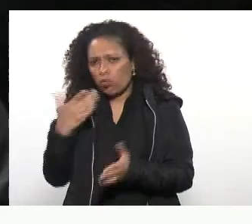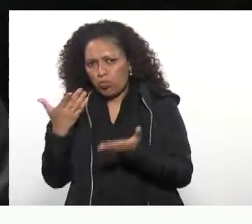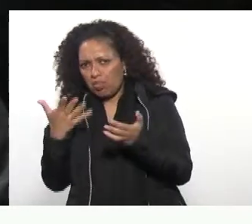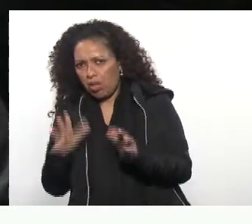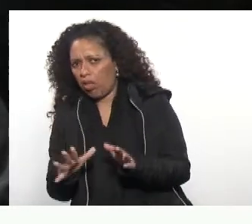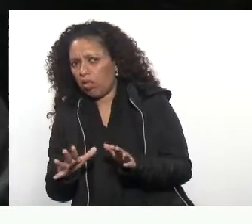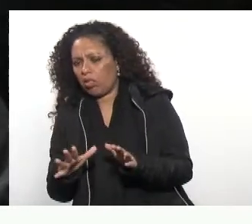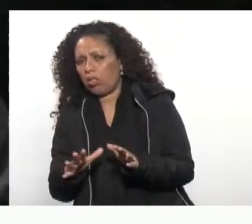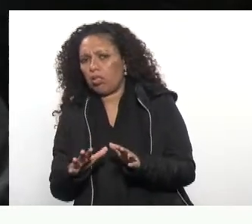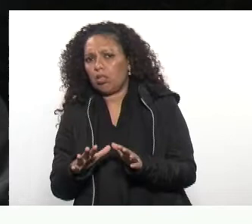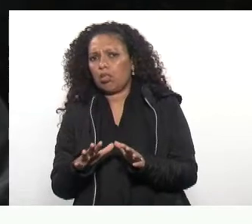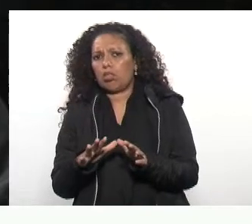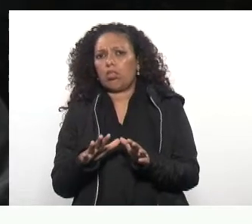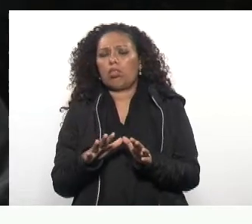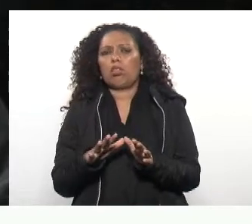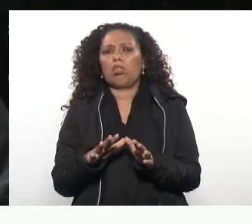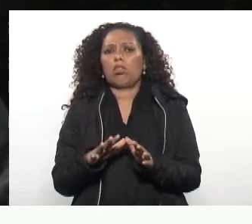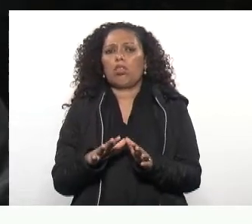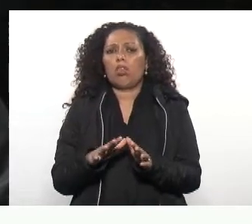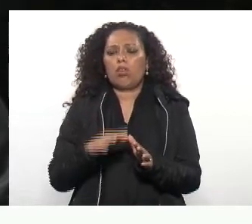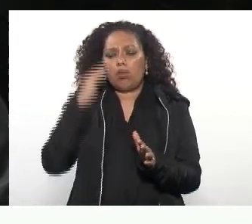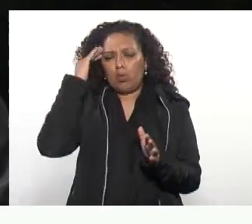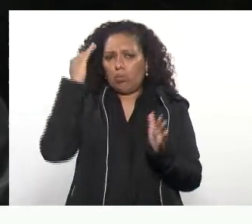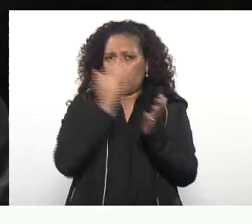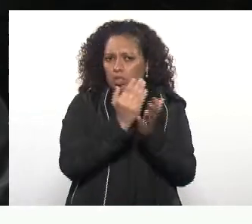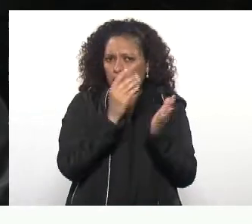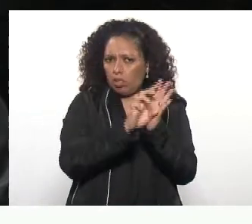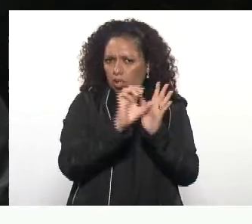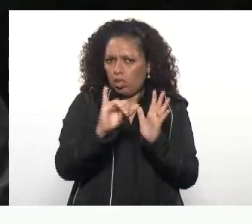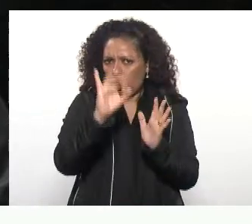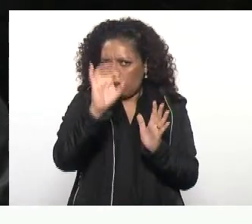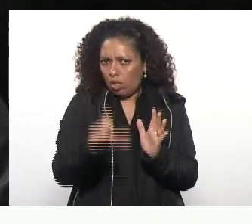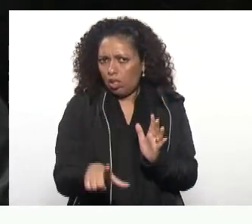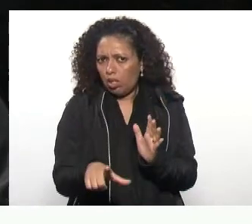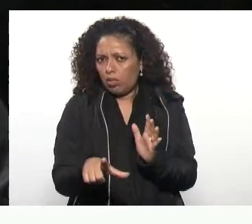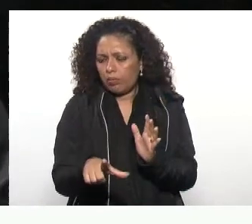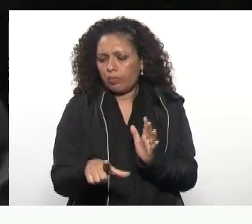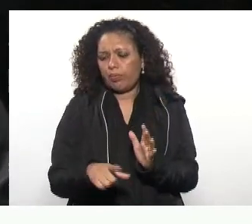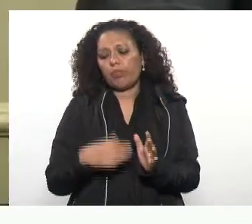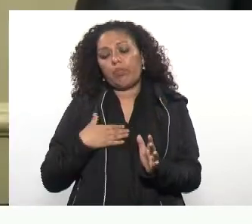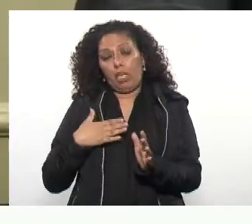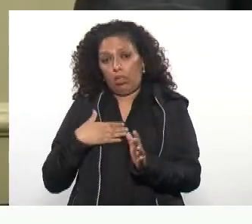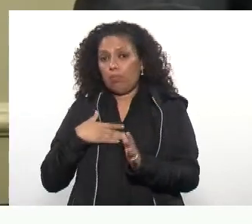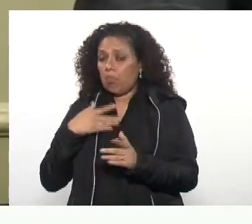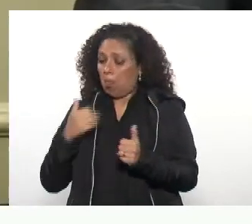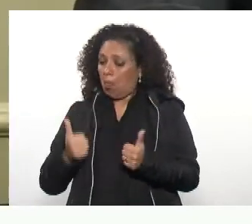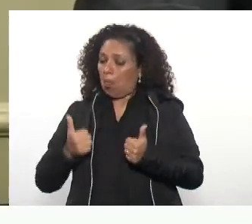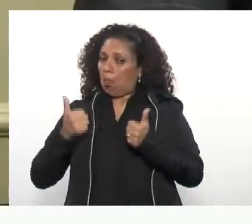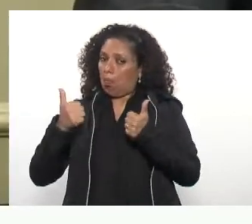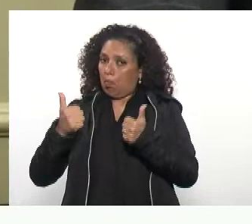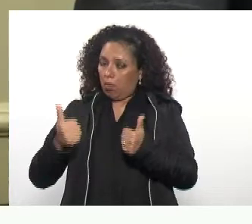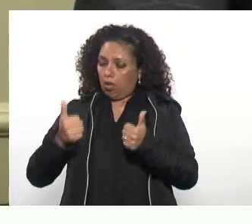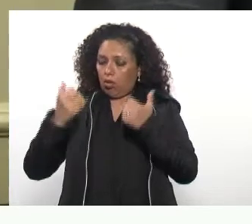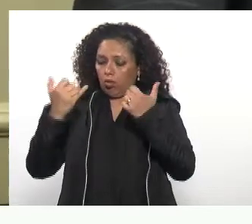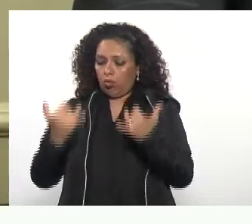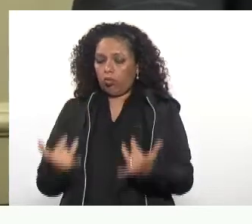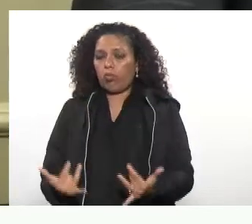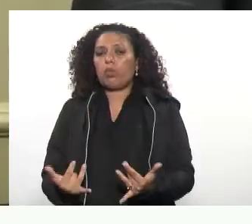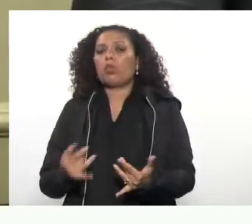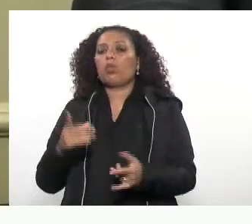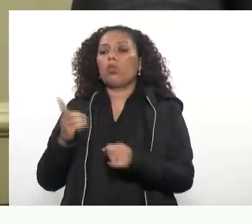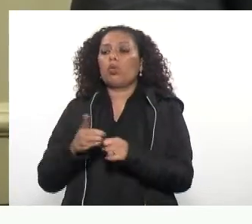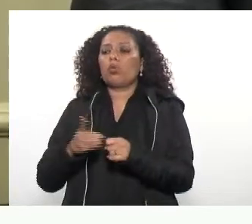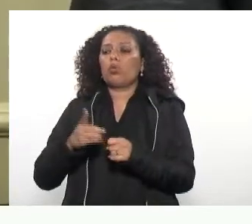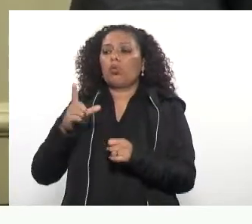aderir à execução legal. Como bem explicado pelo Dr. Luiz, se trata de uma